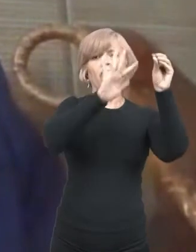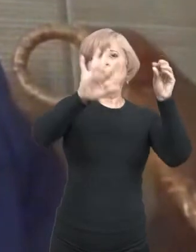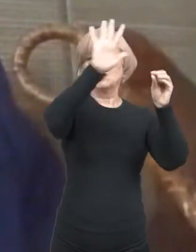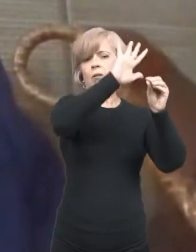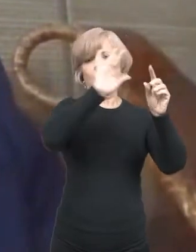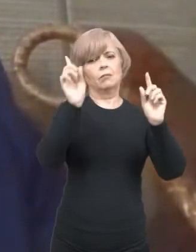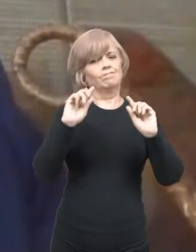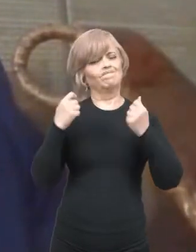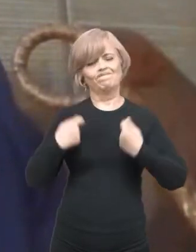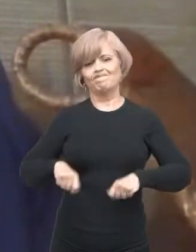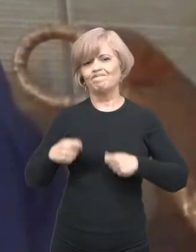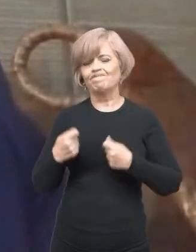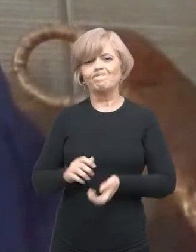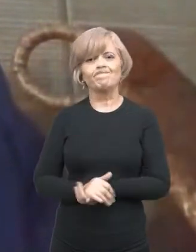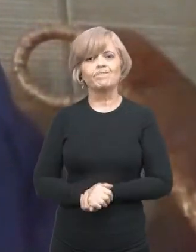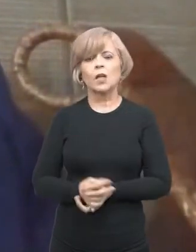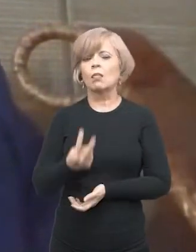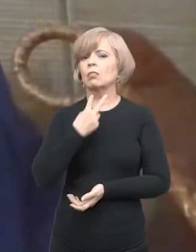órbita federal.